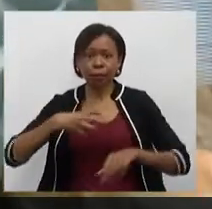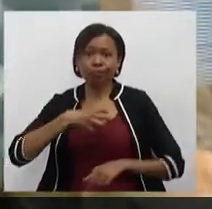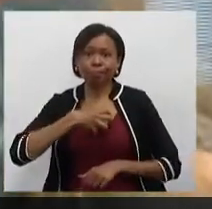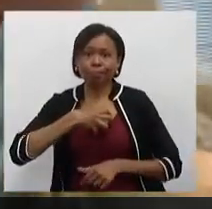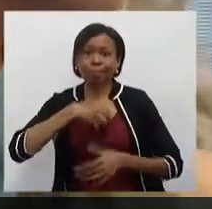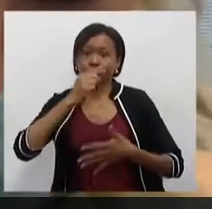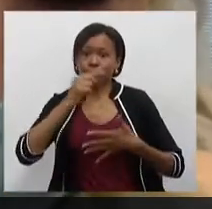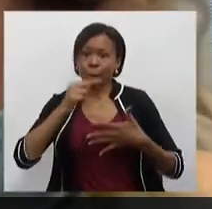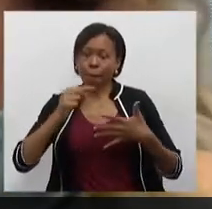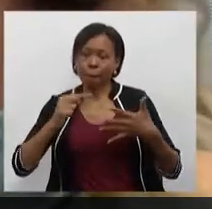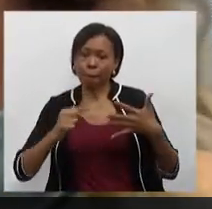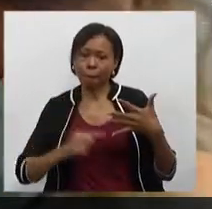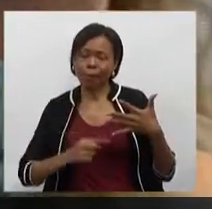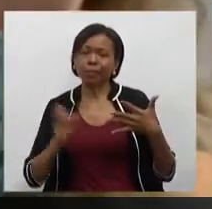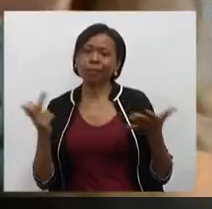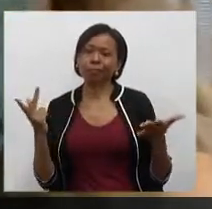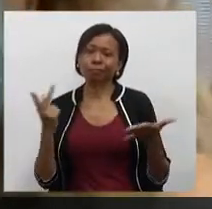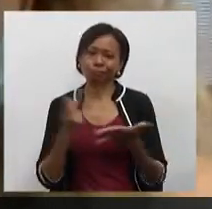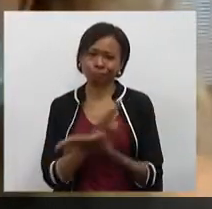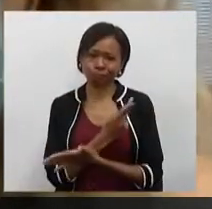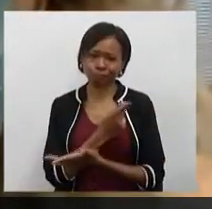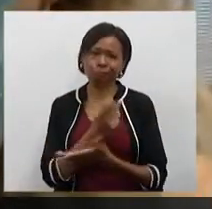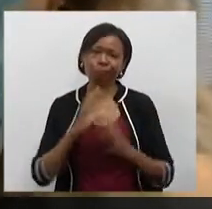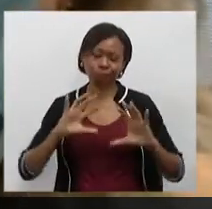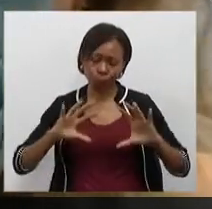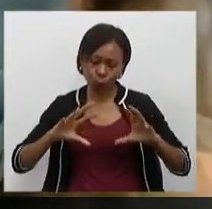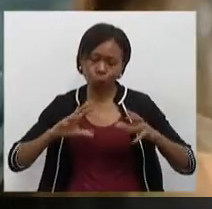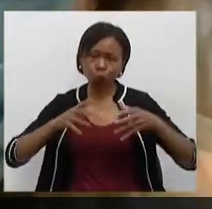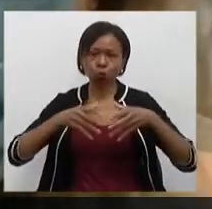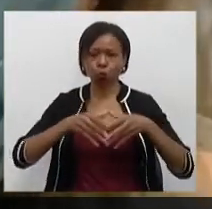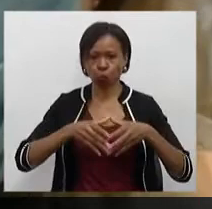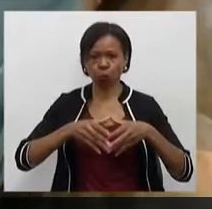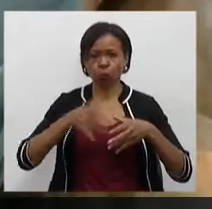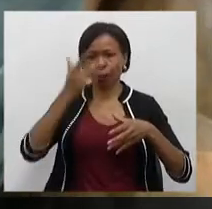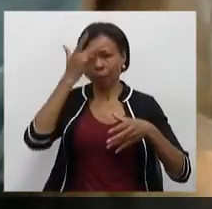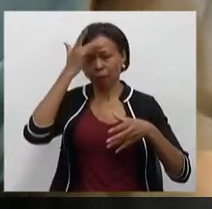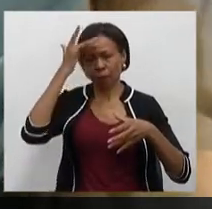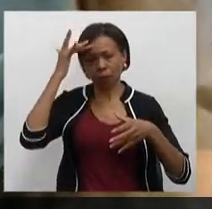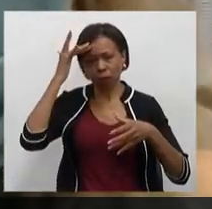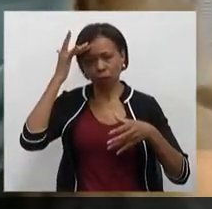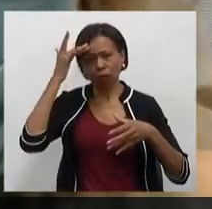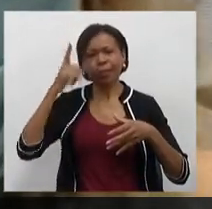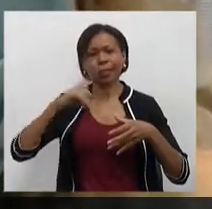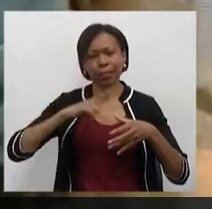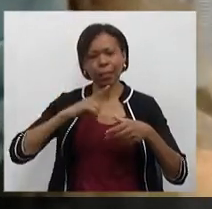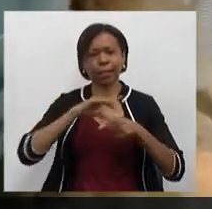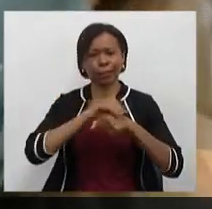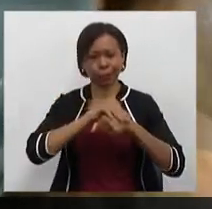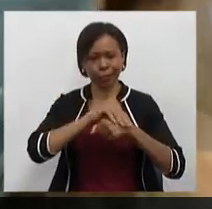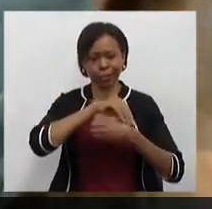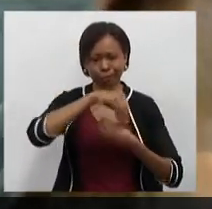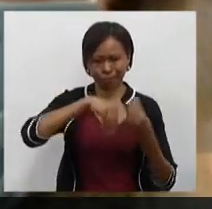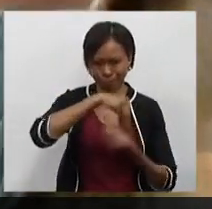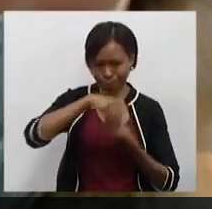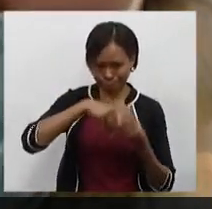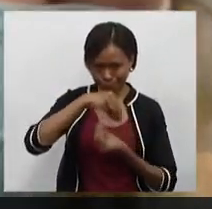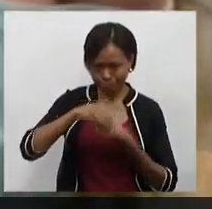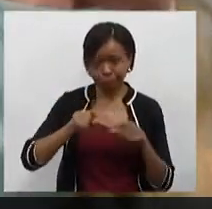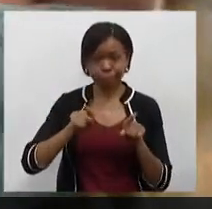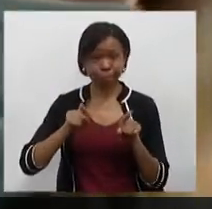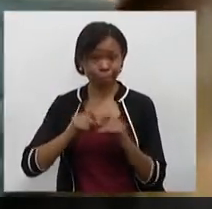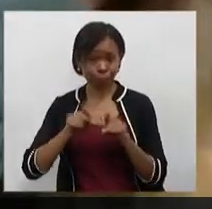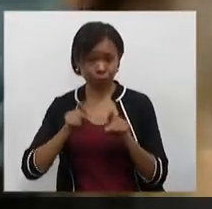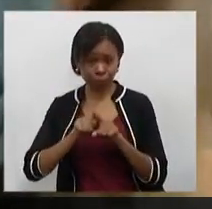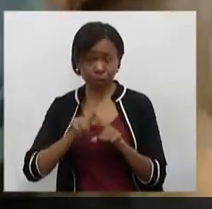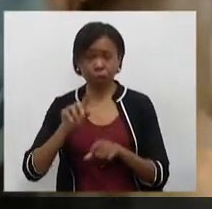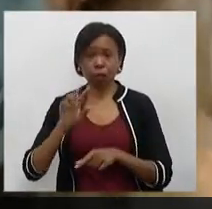sim levar a serem enquadradas aí em pessoas com comorbidades. E o transtorno do aspecto